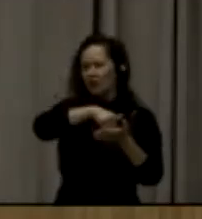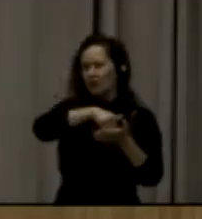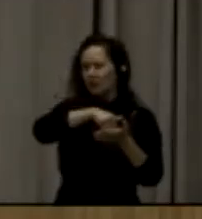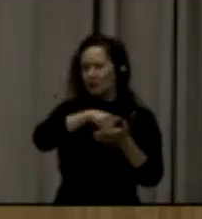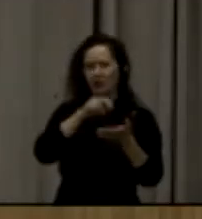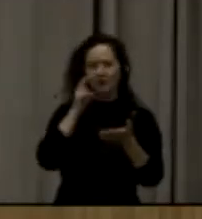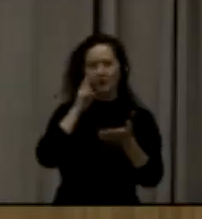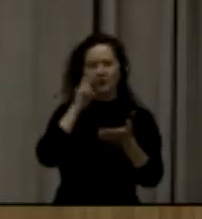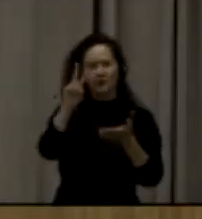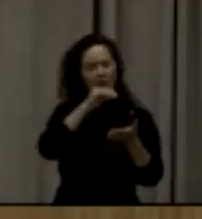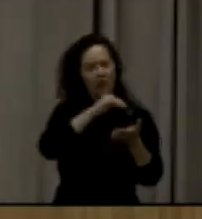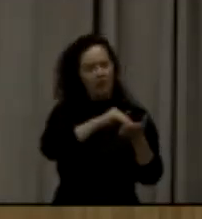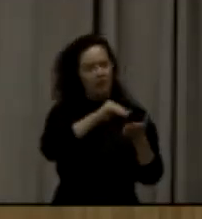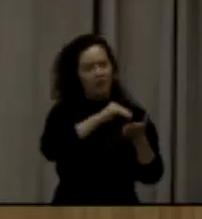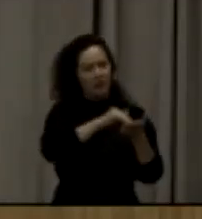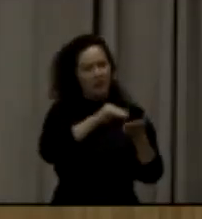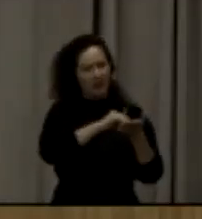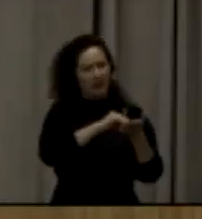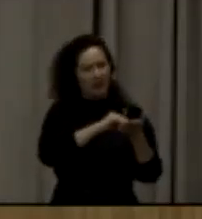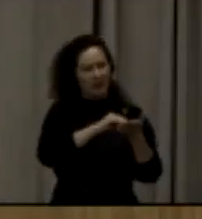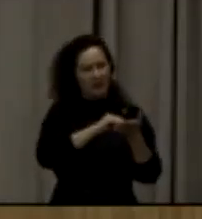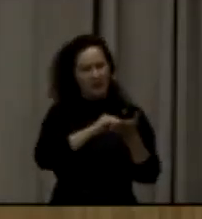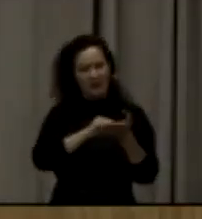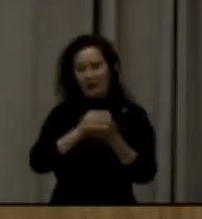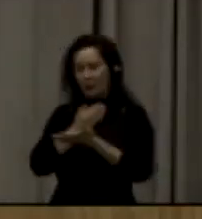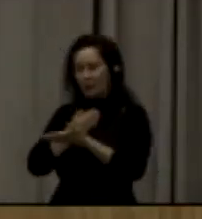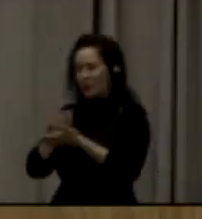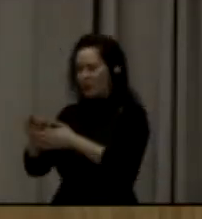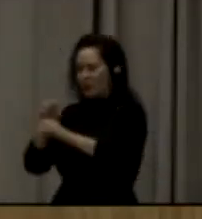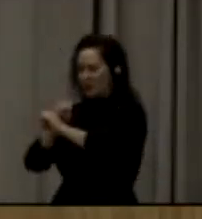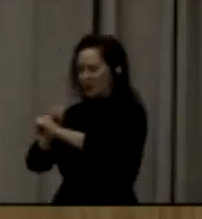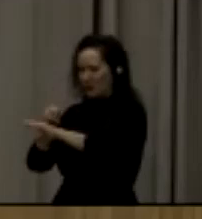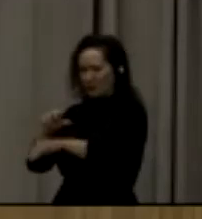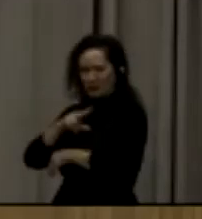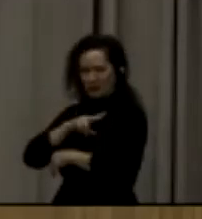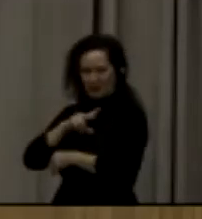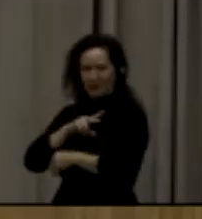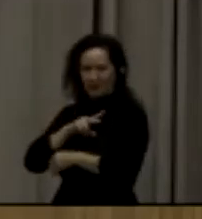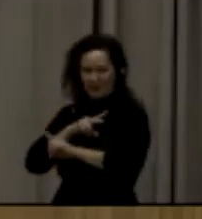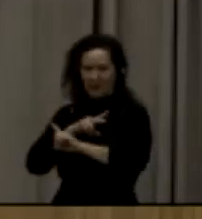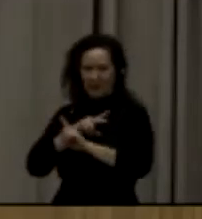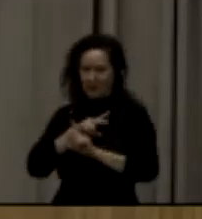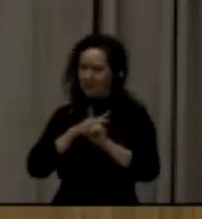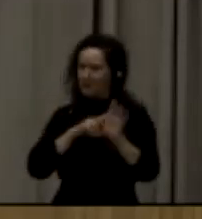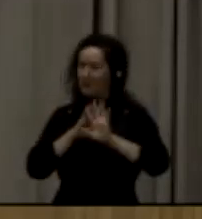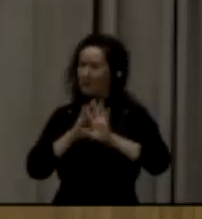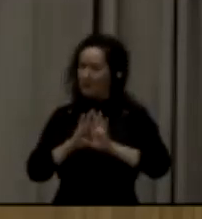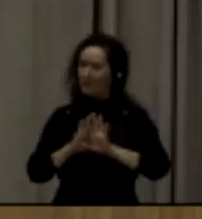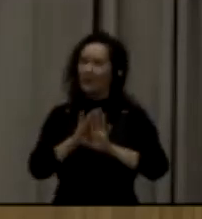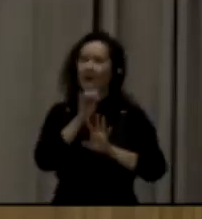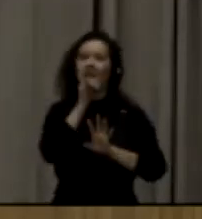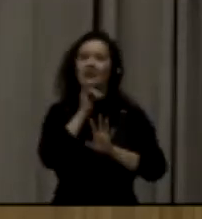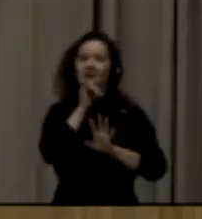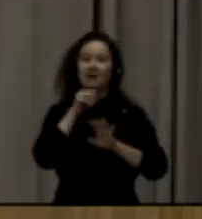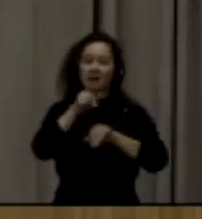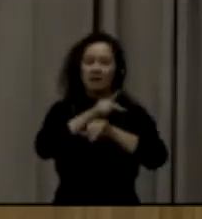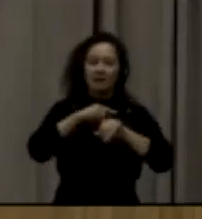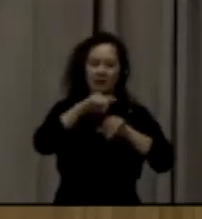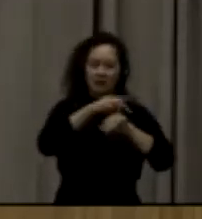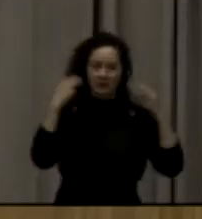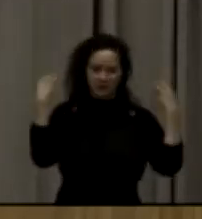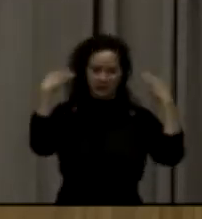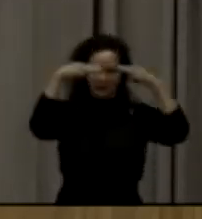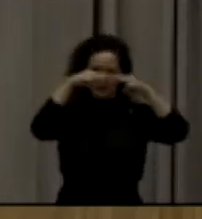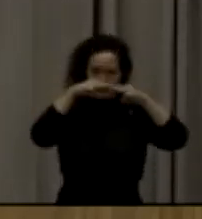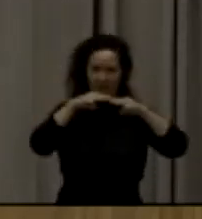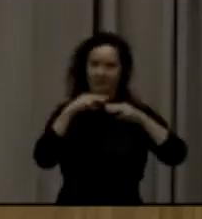saiu, diria eu, do nada da educação privada e que, no caso, por exemplo, do México,